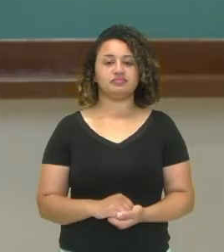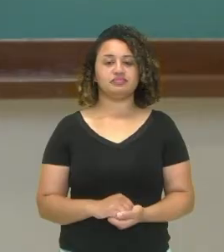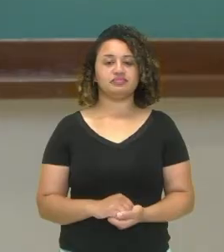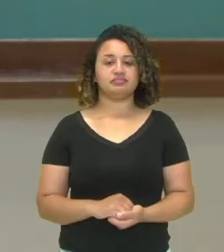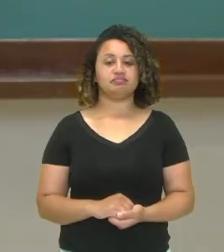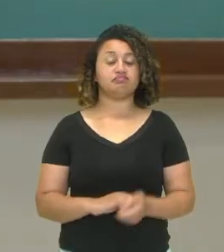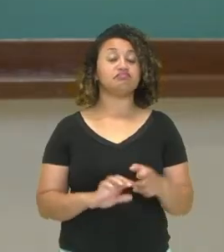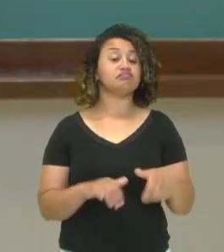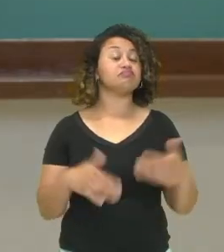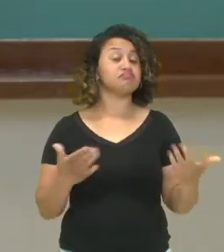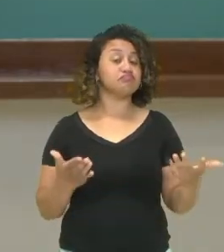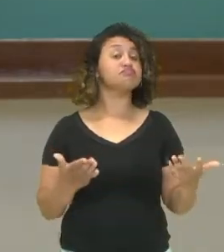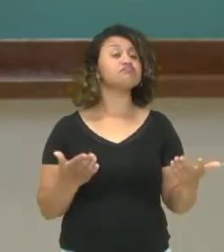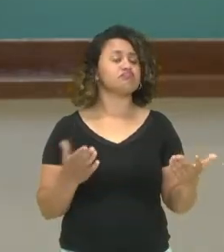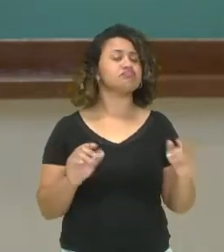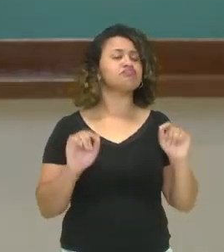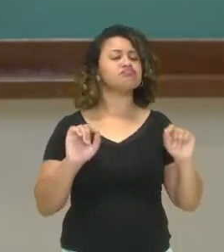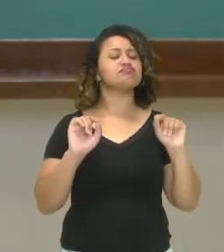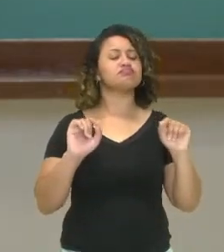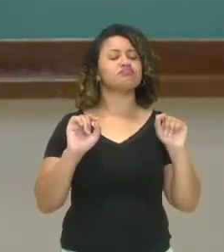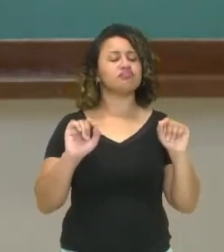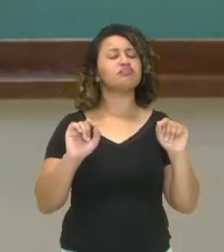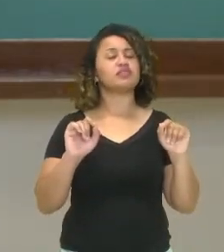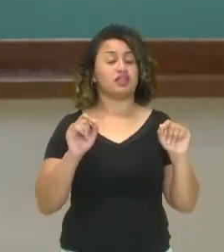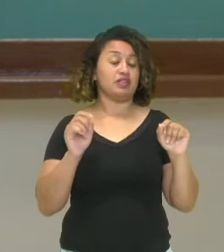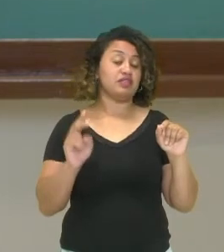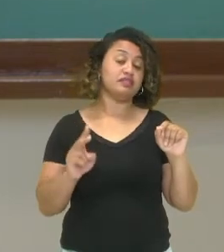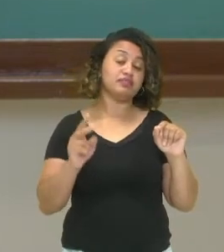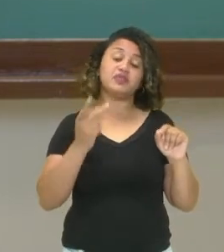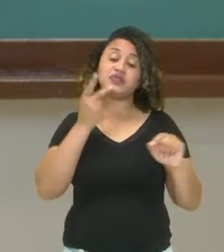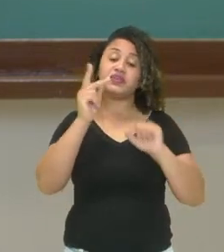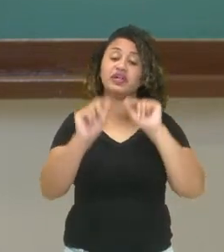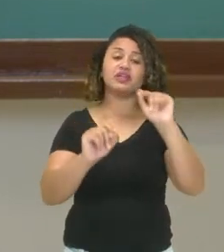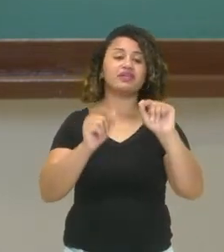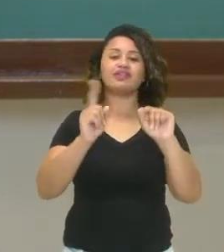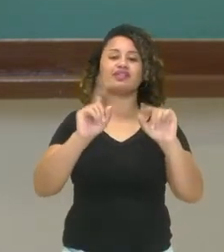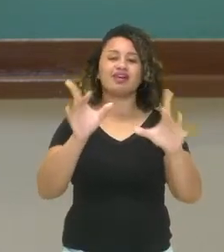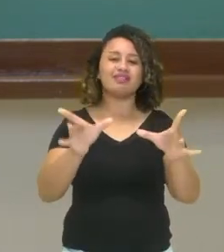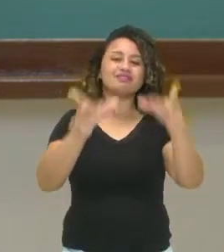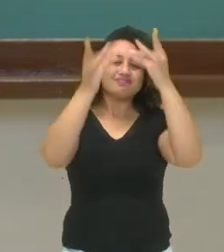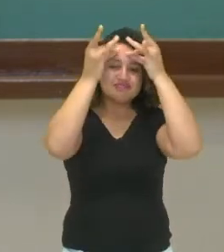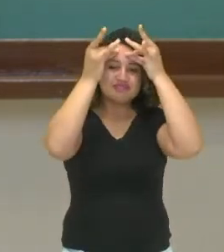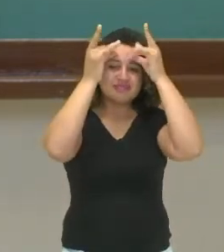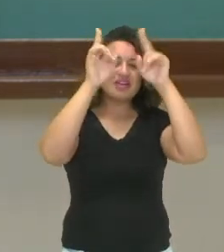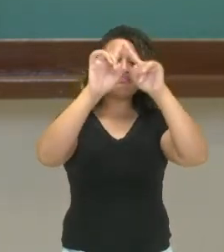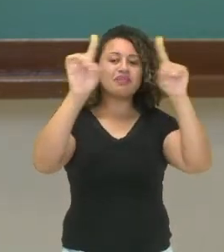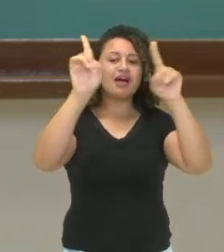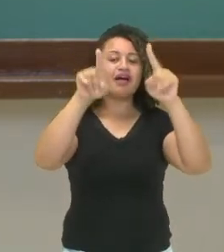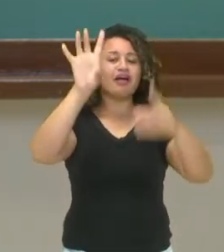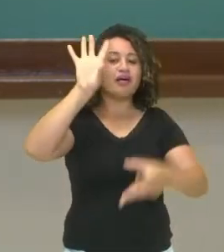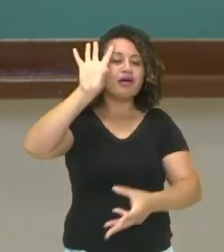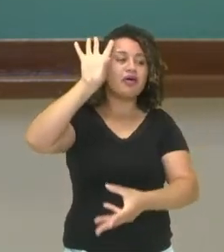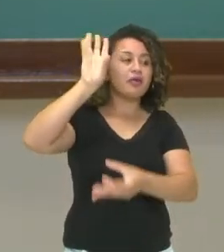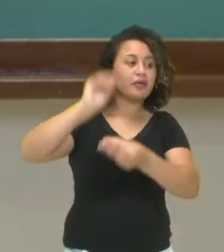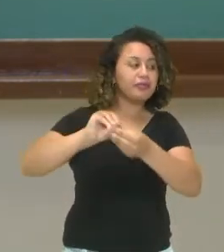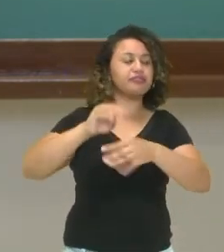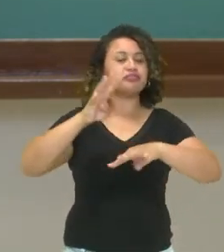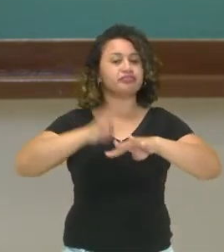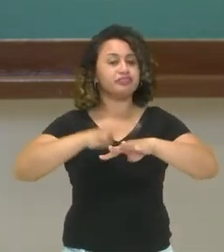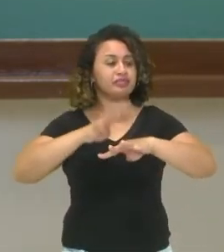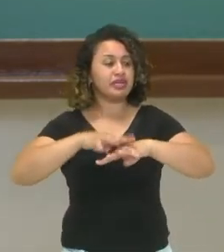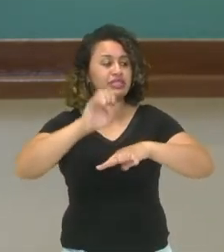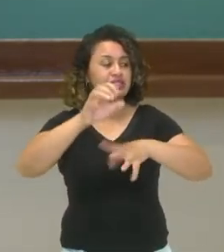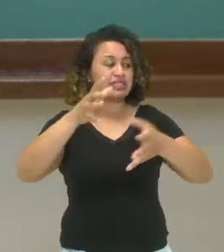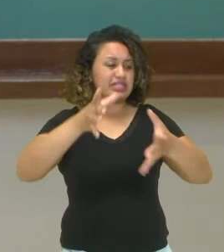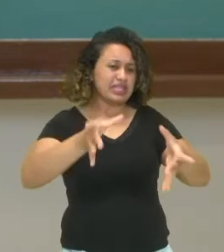Então, galera, vamos lá. Aquela coisa eu sempre digo, gente, não é decoreba, é compreensão. Matemática, quem quiser decorar, gente,